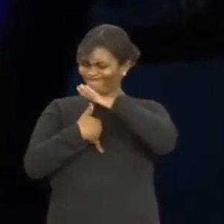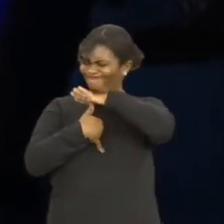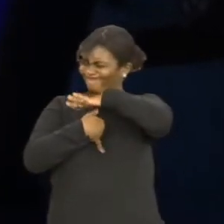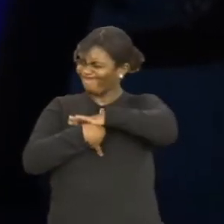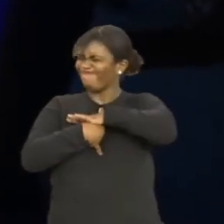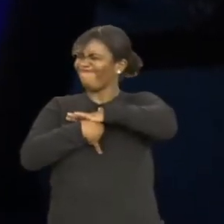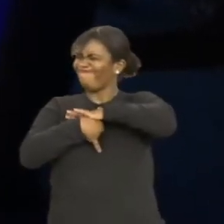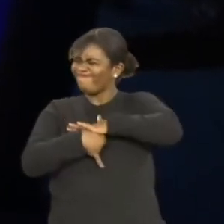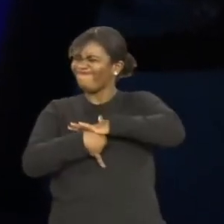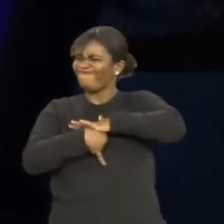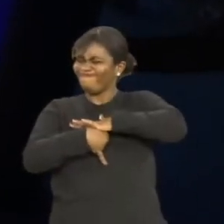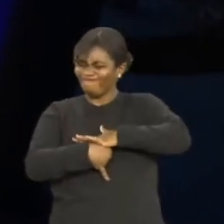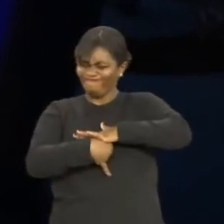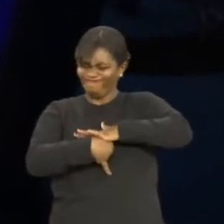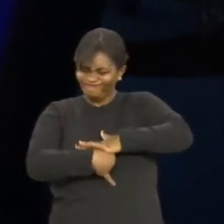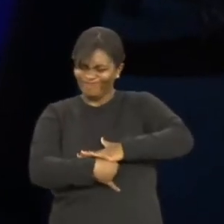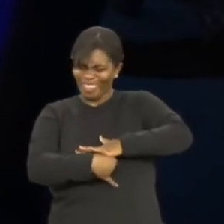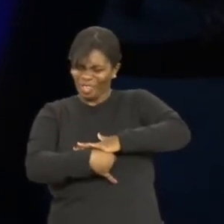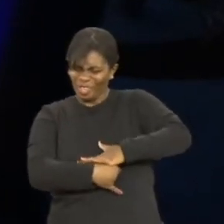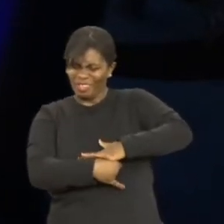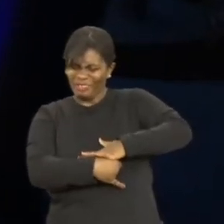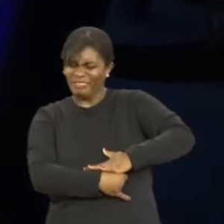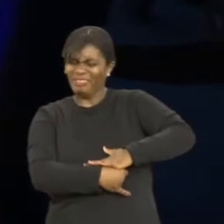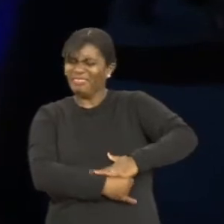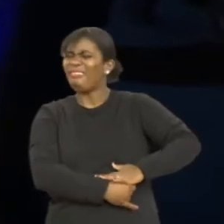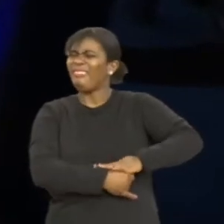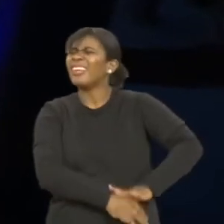eu tive que pegar o Jadson orgulhoso, prepotente,